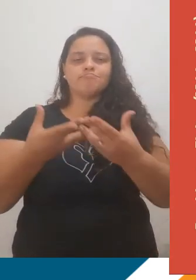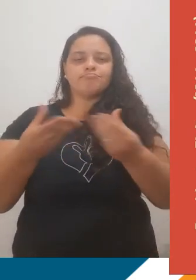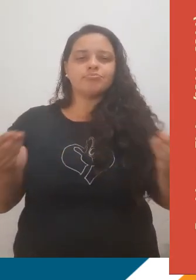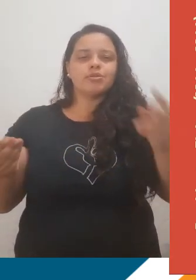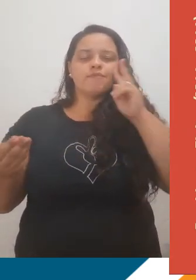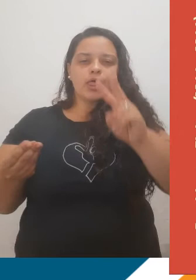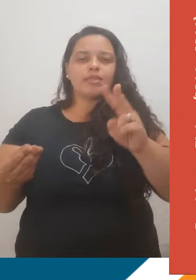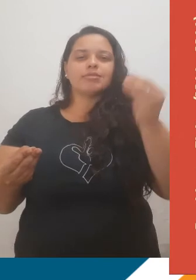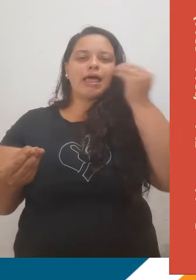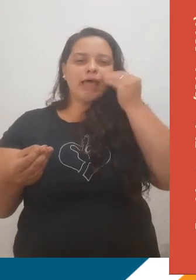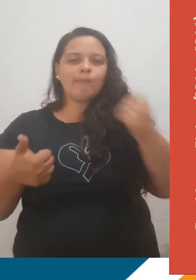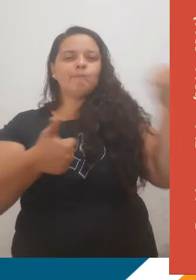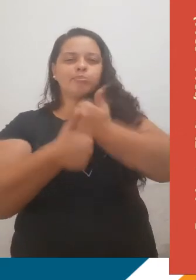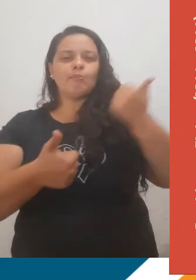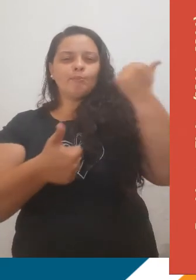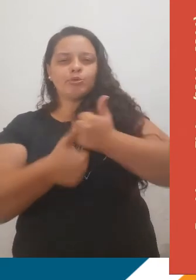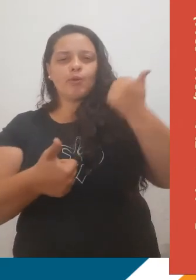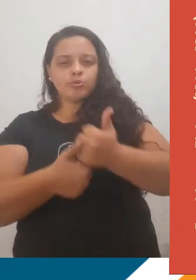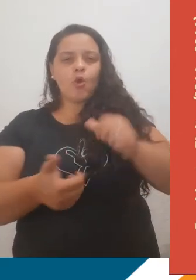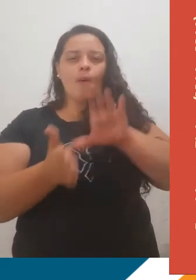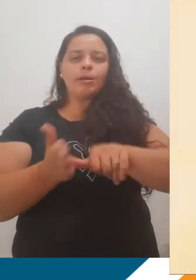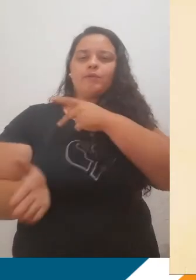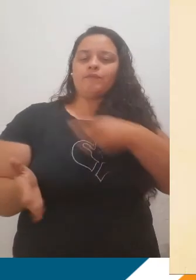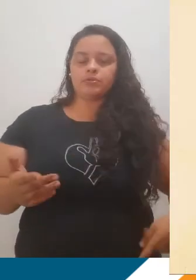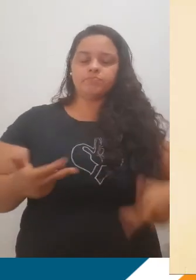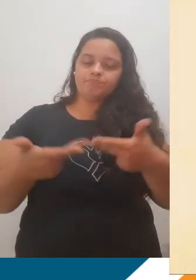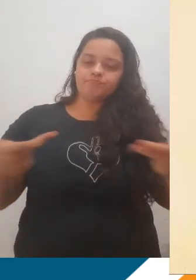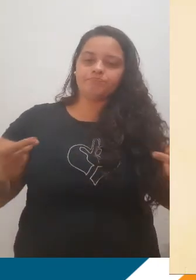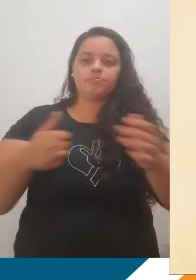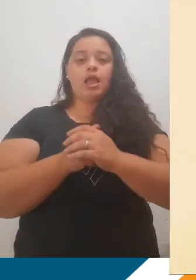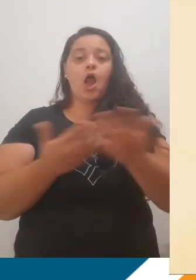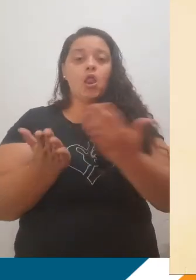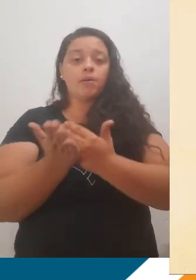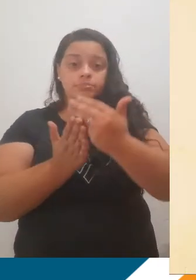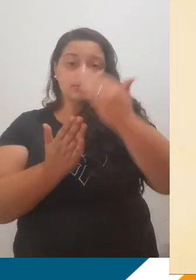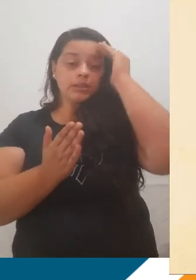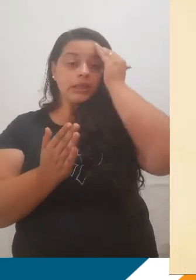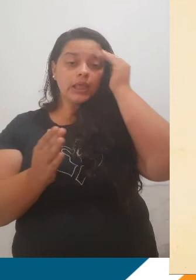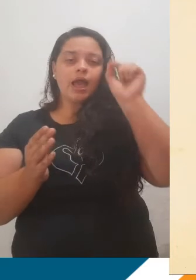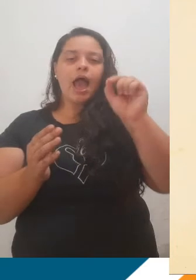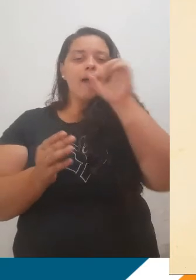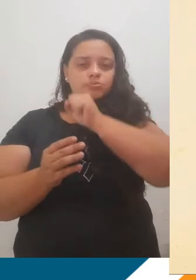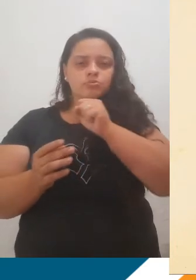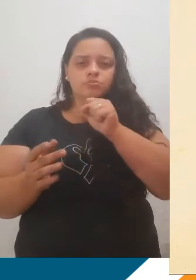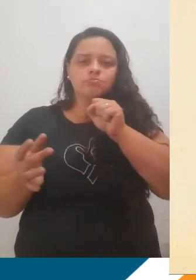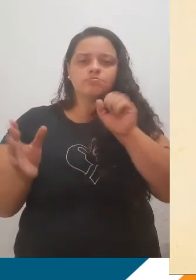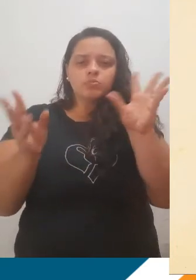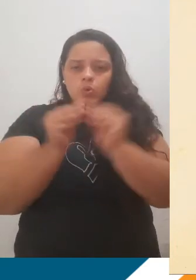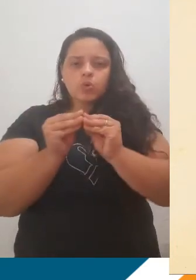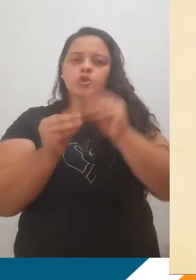gente vai entender ao longo dessa aula como isso acontece. E para a gente começar a entender, vamos pensar rapidamente no